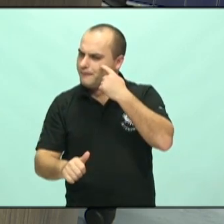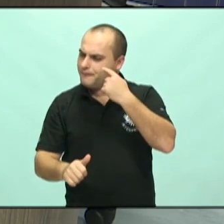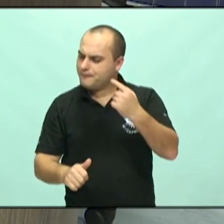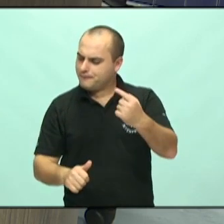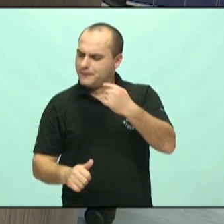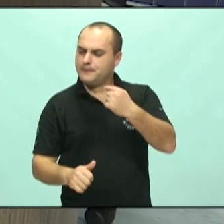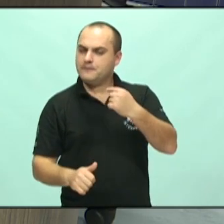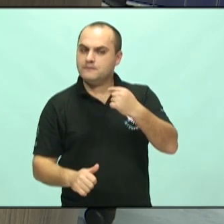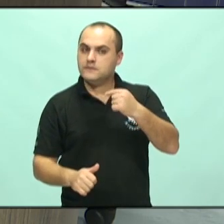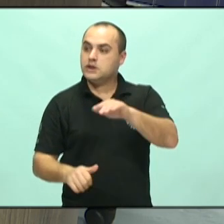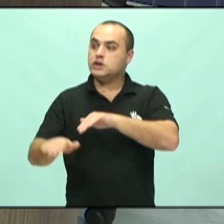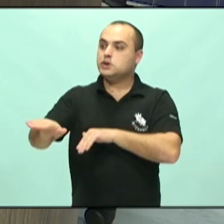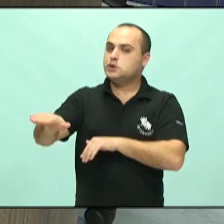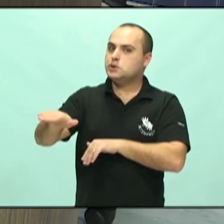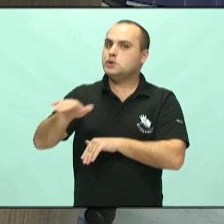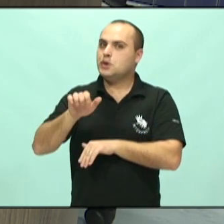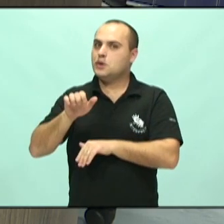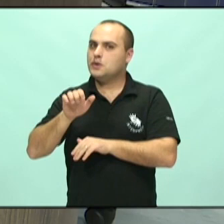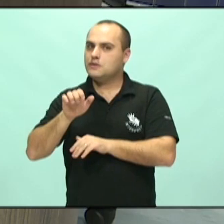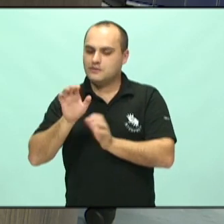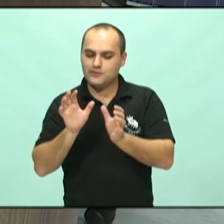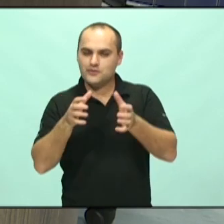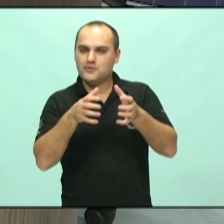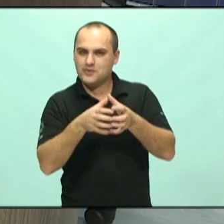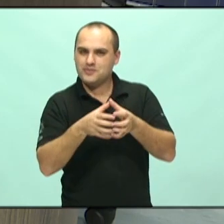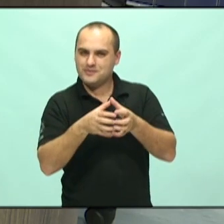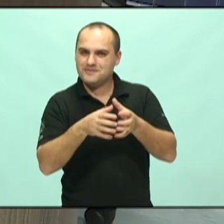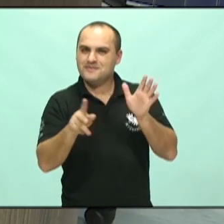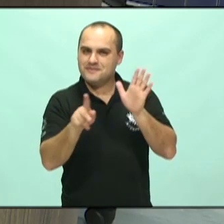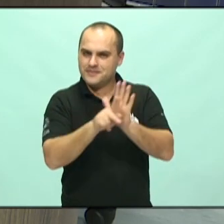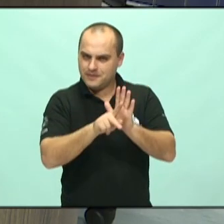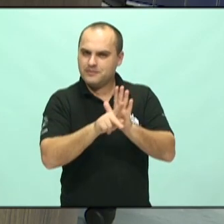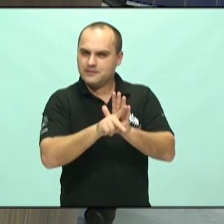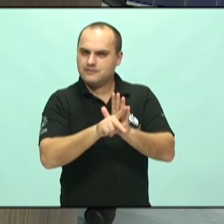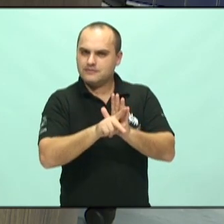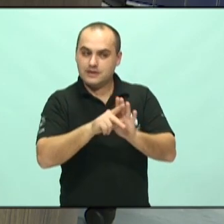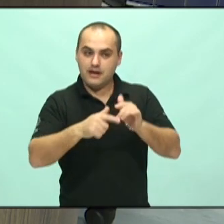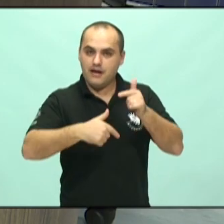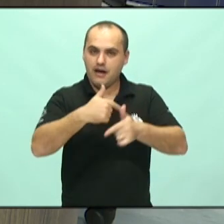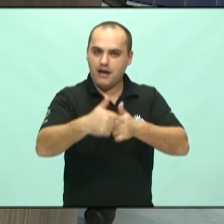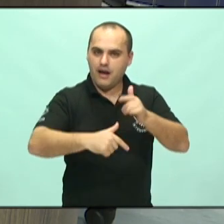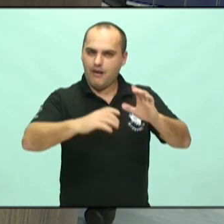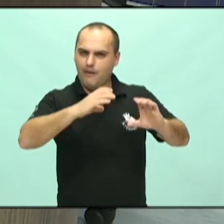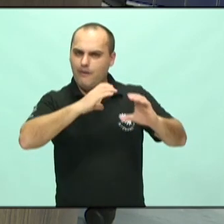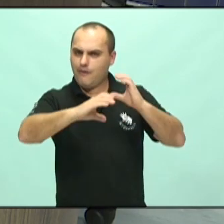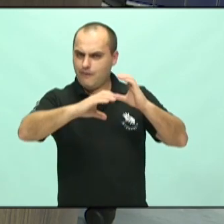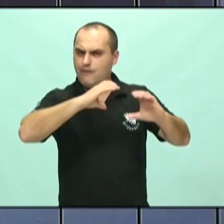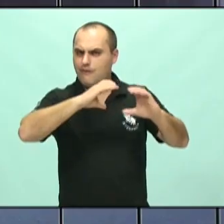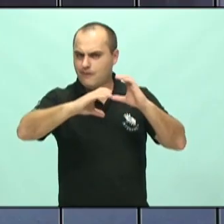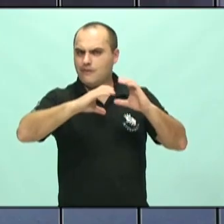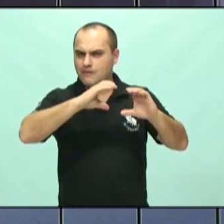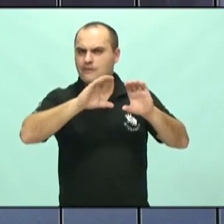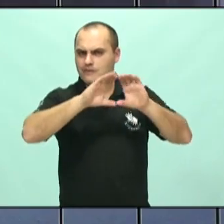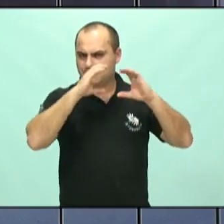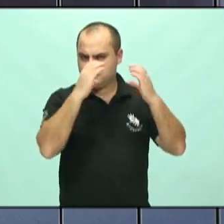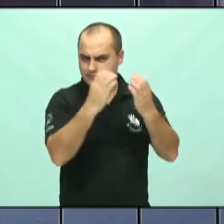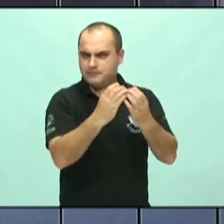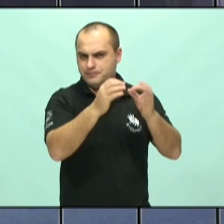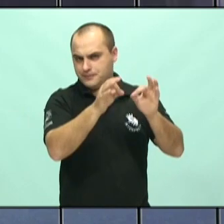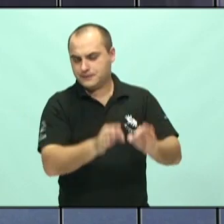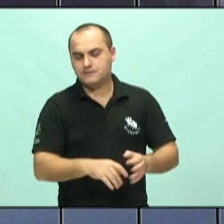fazer parte do grupo, então, como comunicadora, assim, né? Vem comunicar as atividades do Porto Cênico, né? Porque tu tem